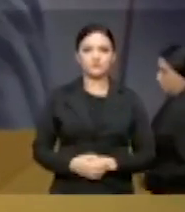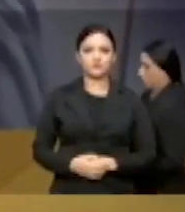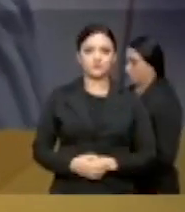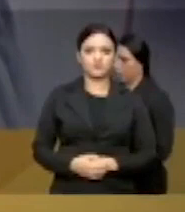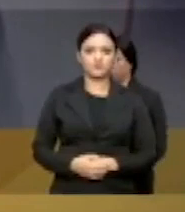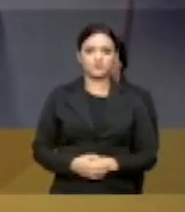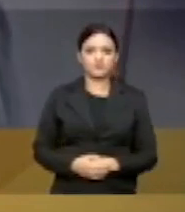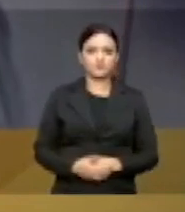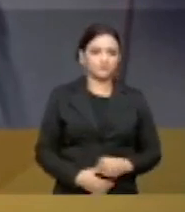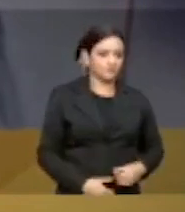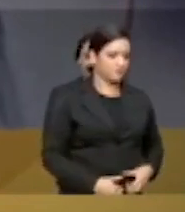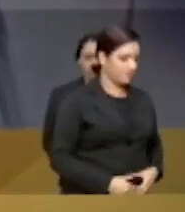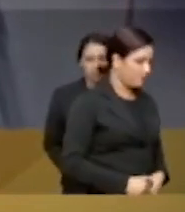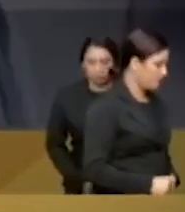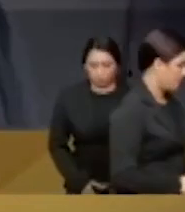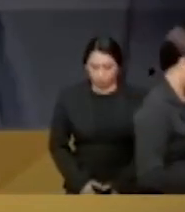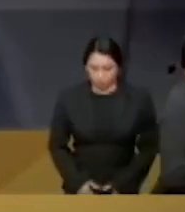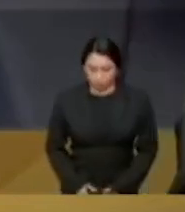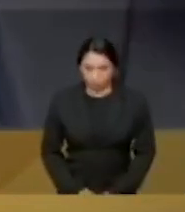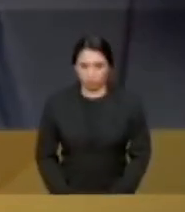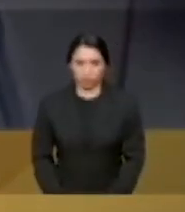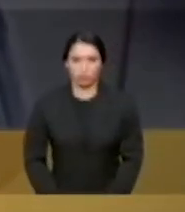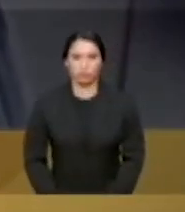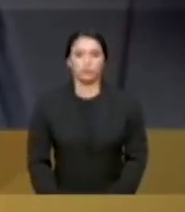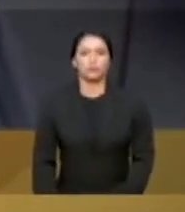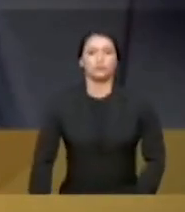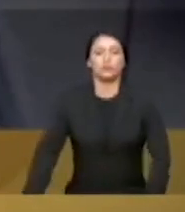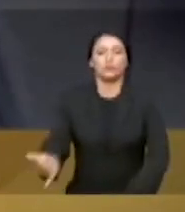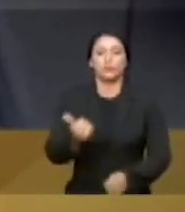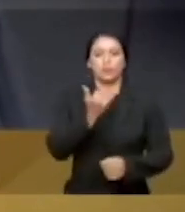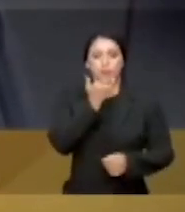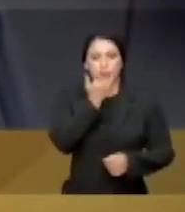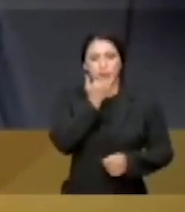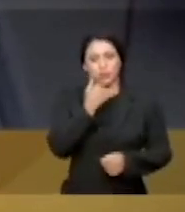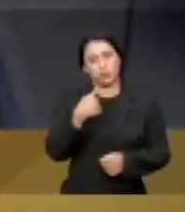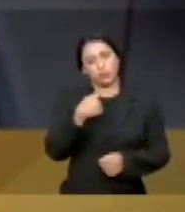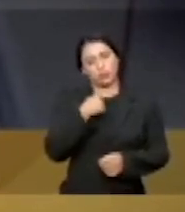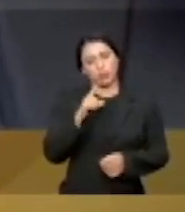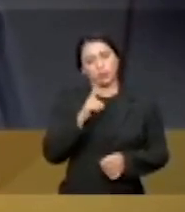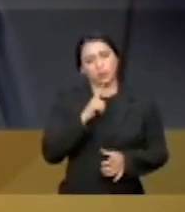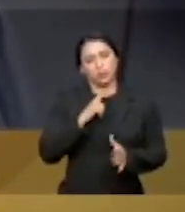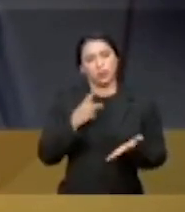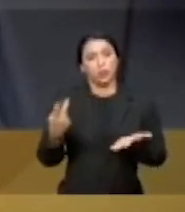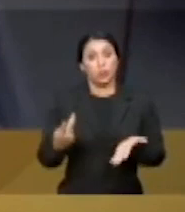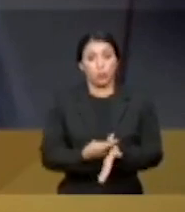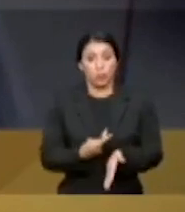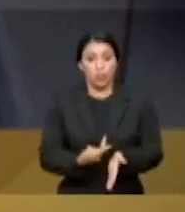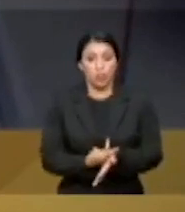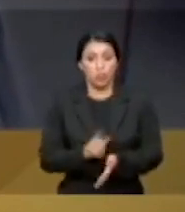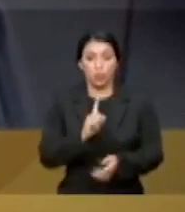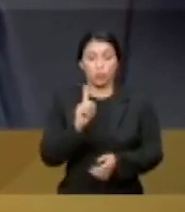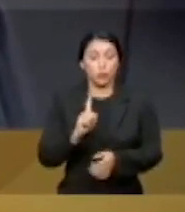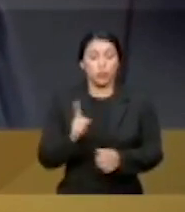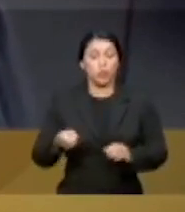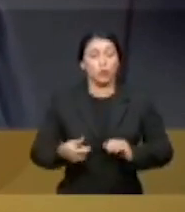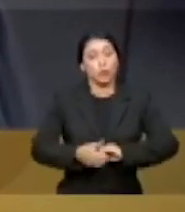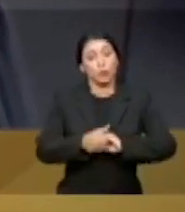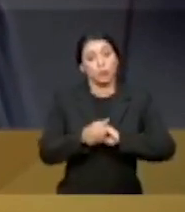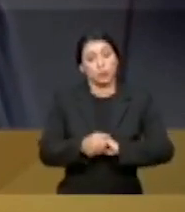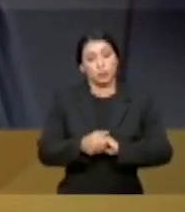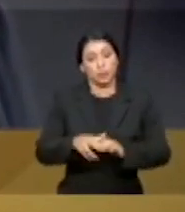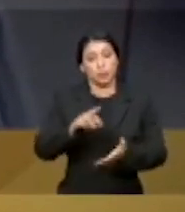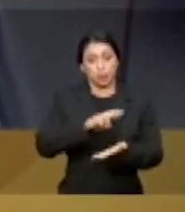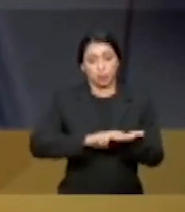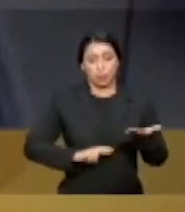antes de mais nada, eu tenho que corrigir um pecado meu. Deixei de saudar o relator